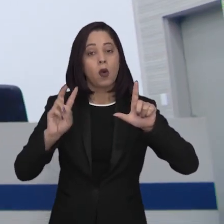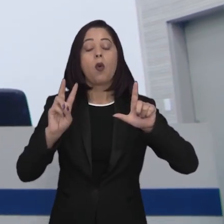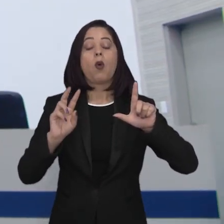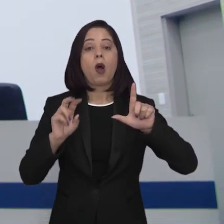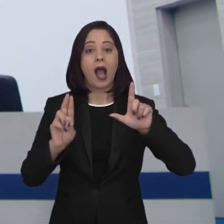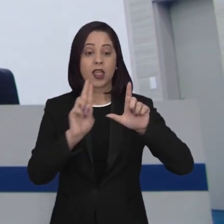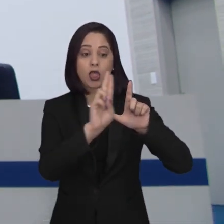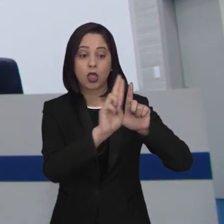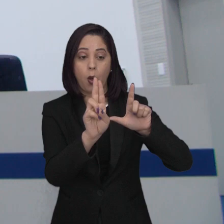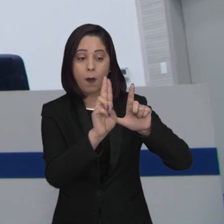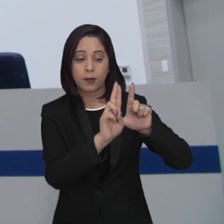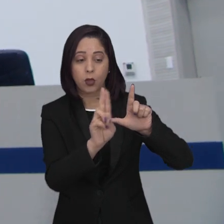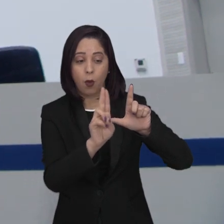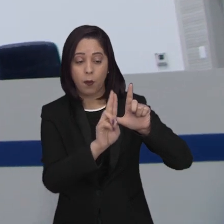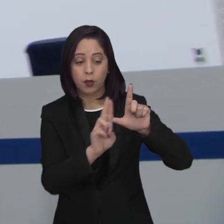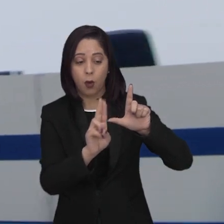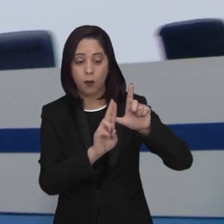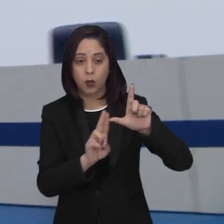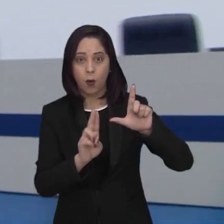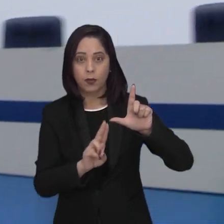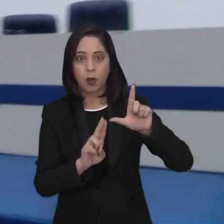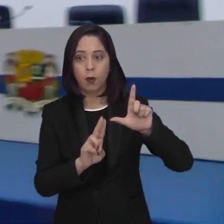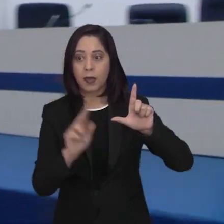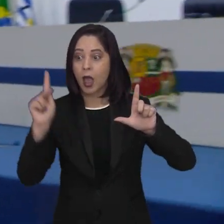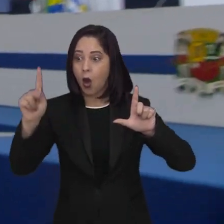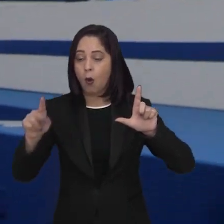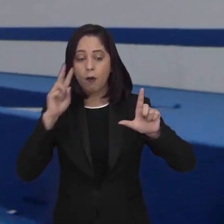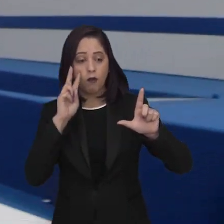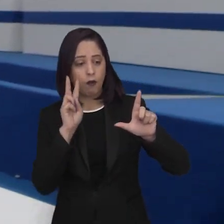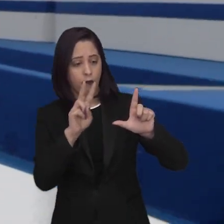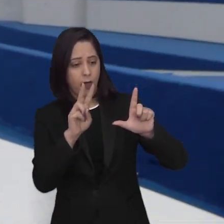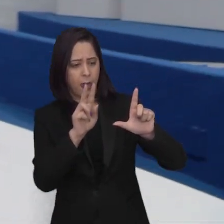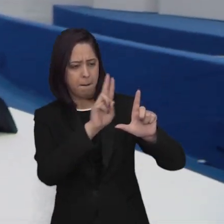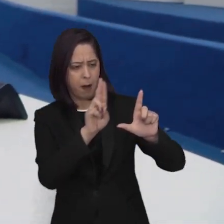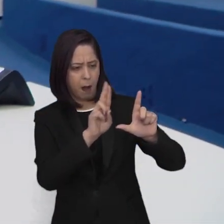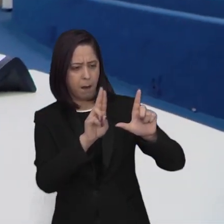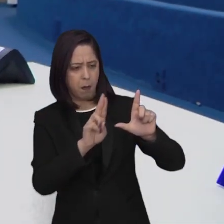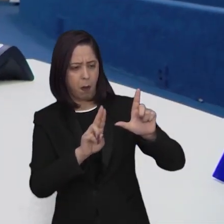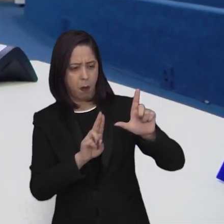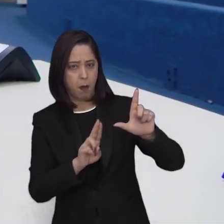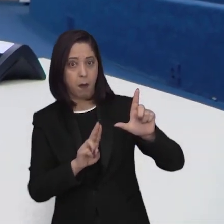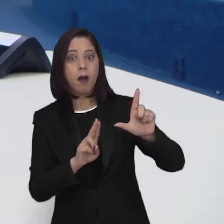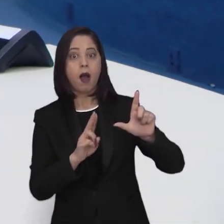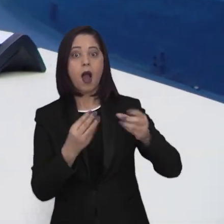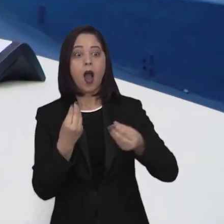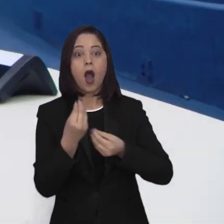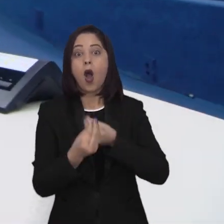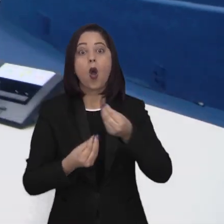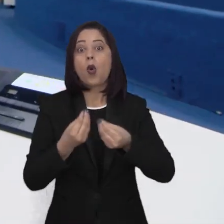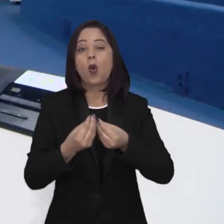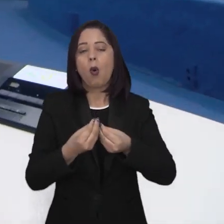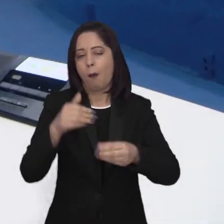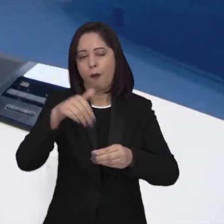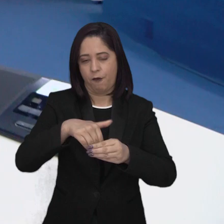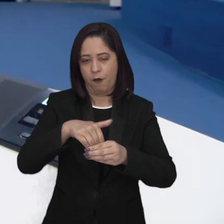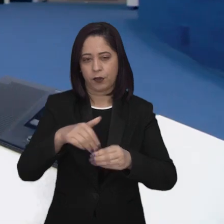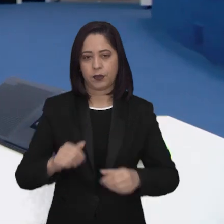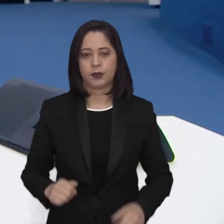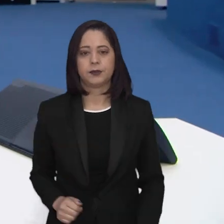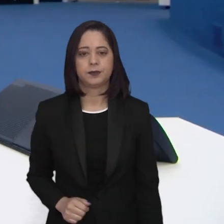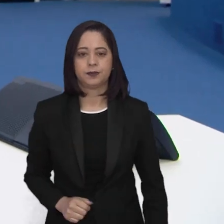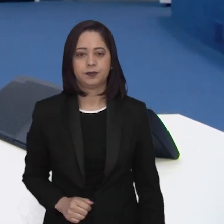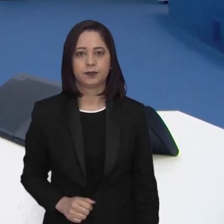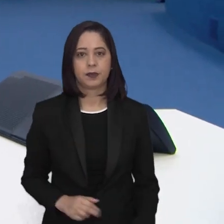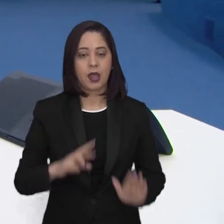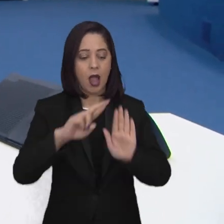plenário. O mais interessante é que, a partir disso, a população pode conhecer nominalmente a decisão de